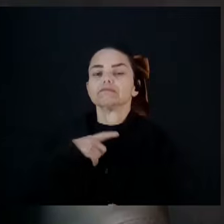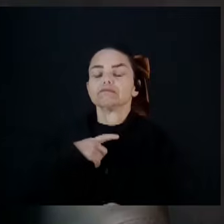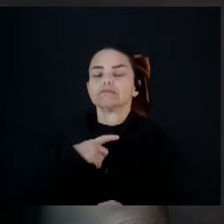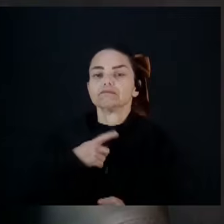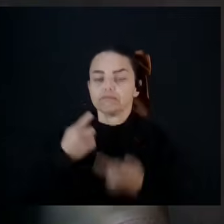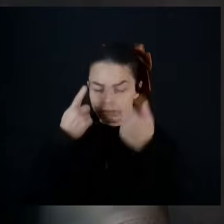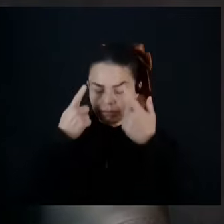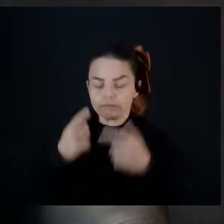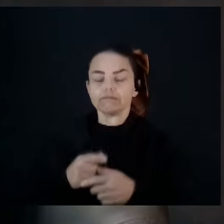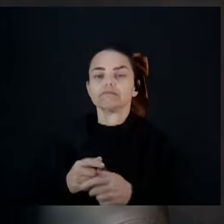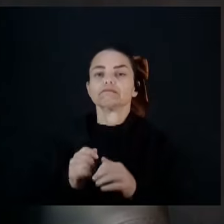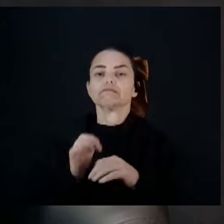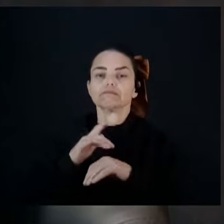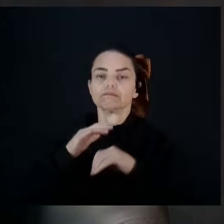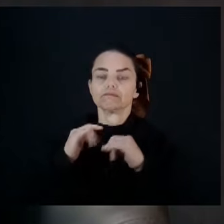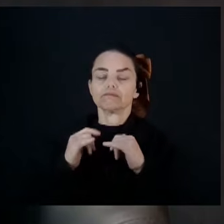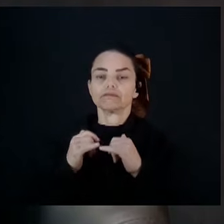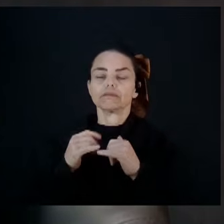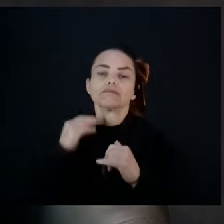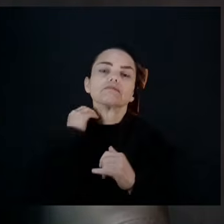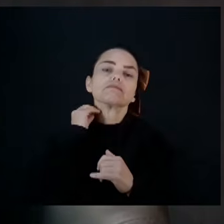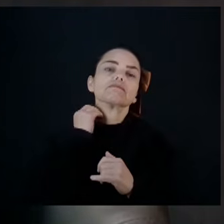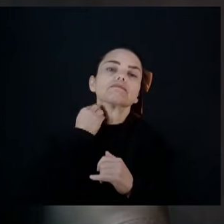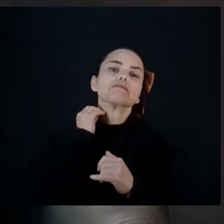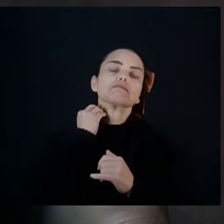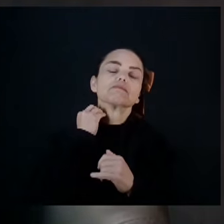liberação dos hormônios ali, né, do bem,